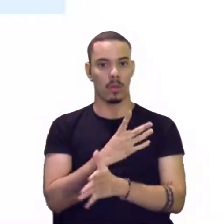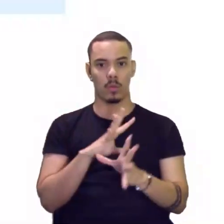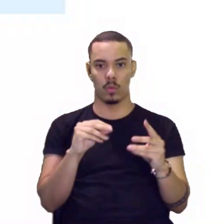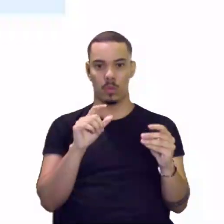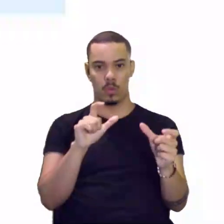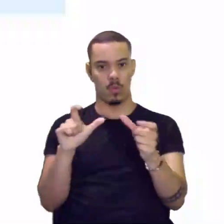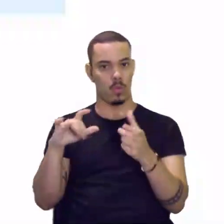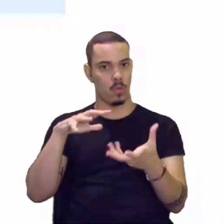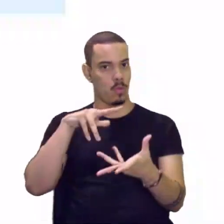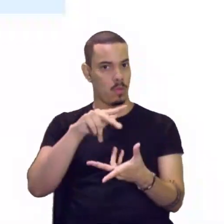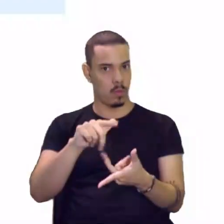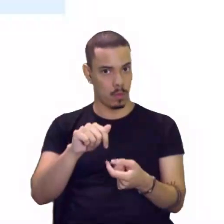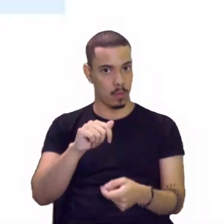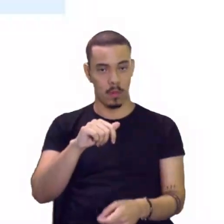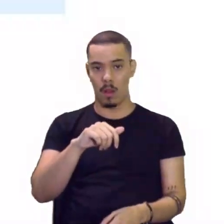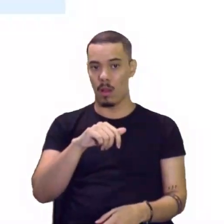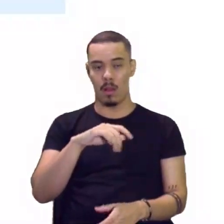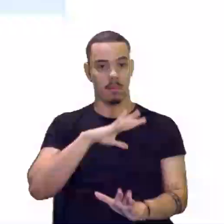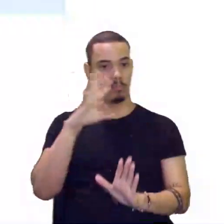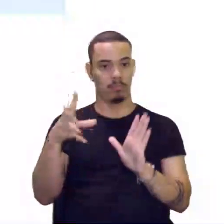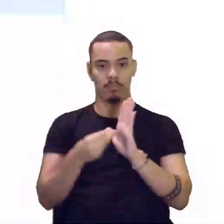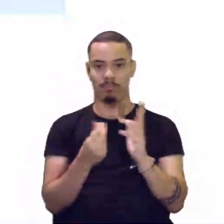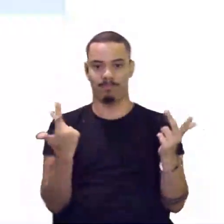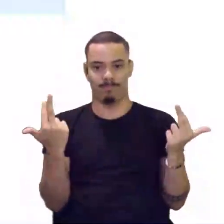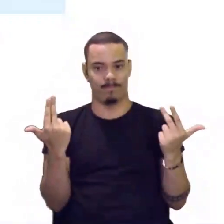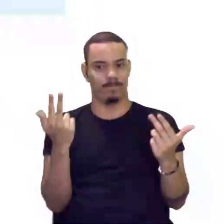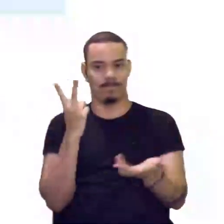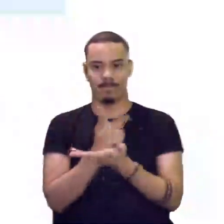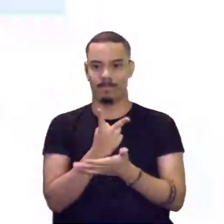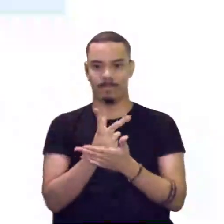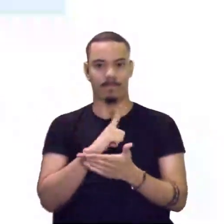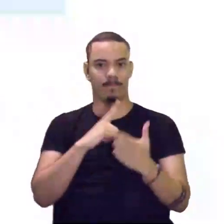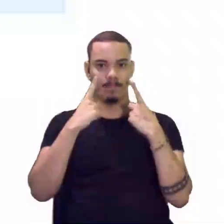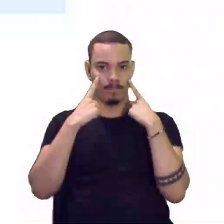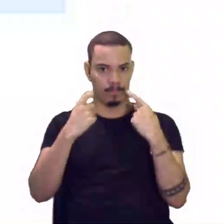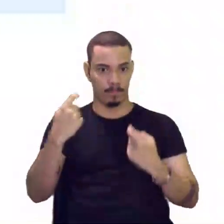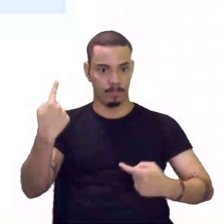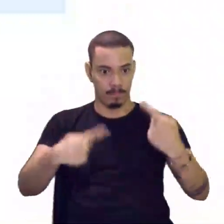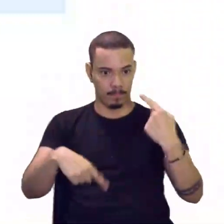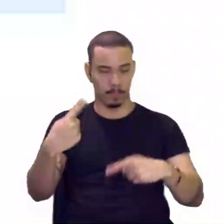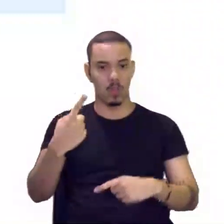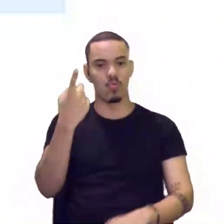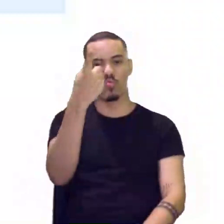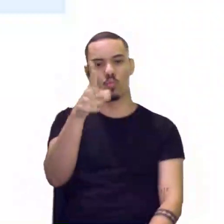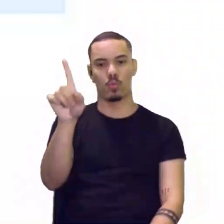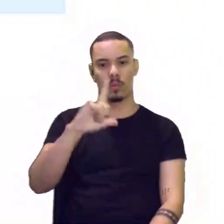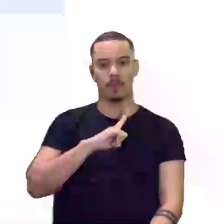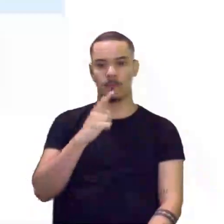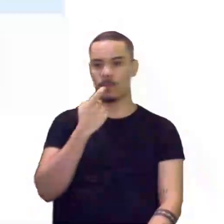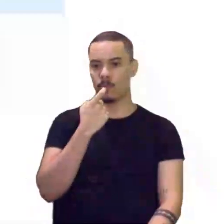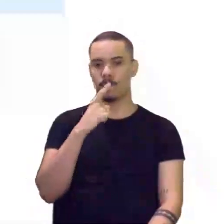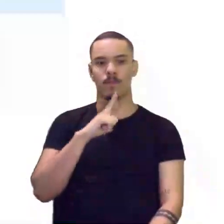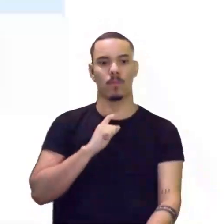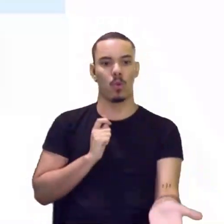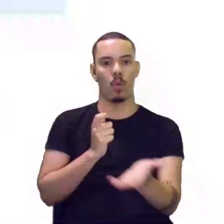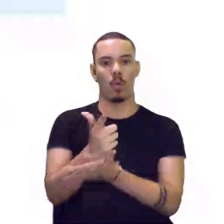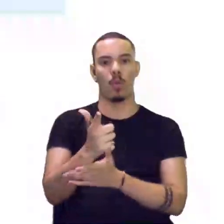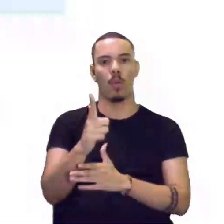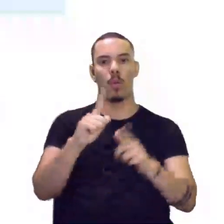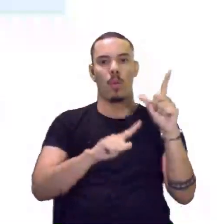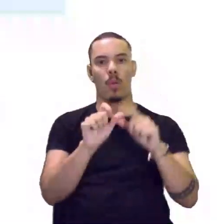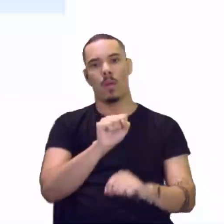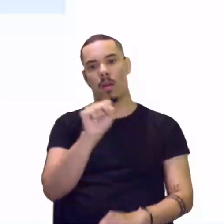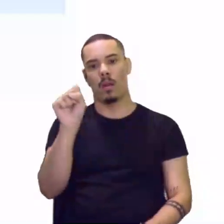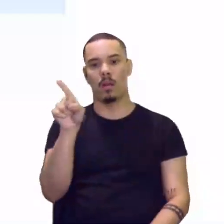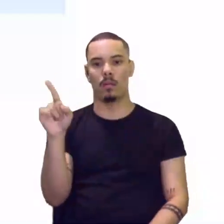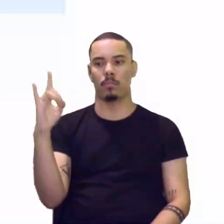foi diferente na Amazônia. Sempre tiveram interesses políticos. A última alteração da nossa fronteira deu-se com a compra do Acre pela